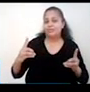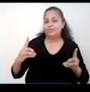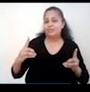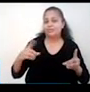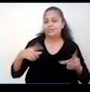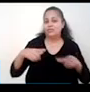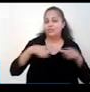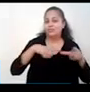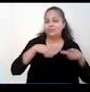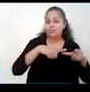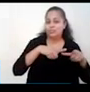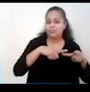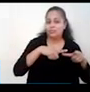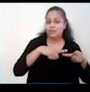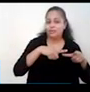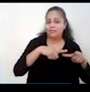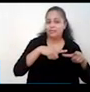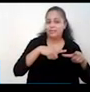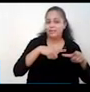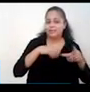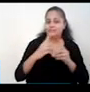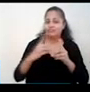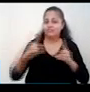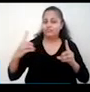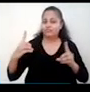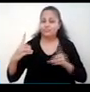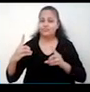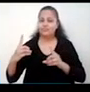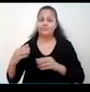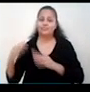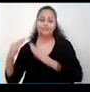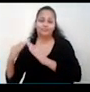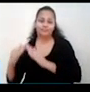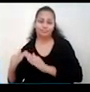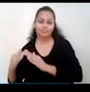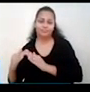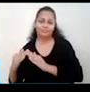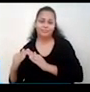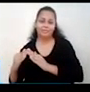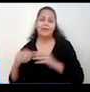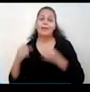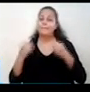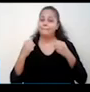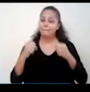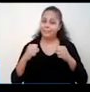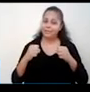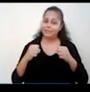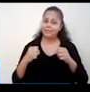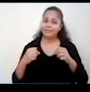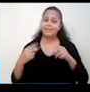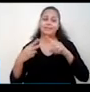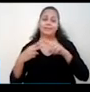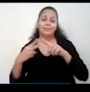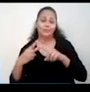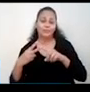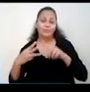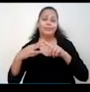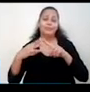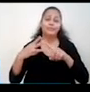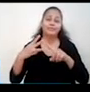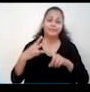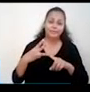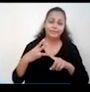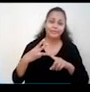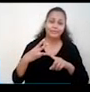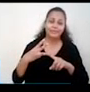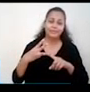onde vivem para o local onde trabalham, às vezes precisam pegar 2, 3 transporte público, né?